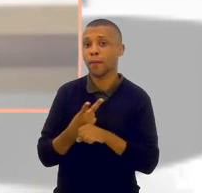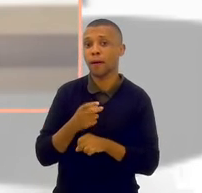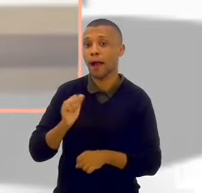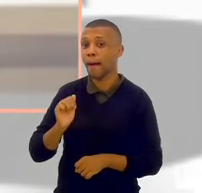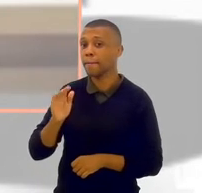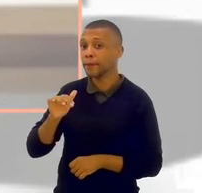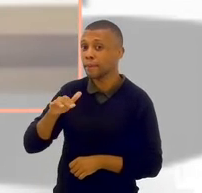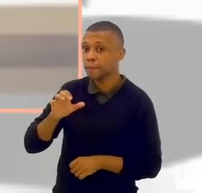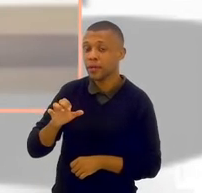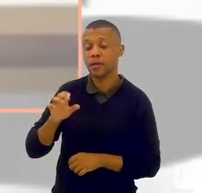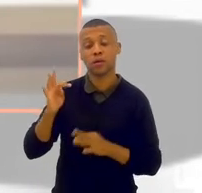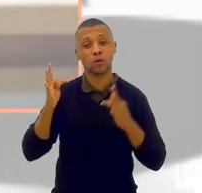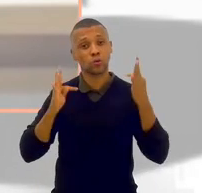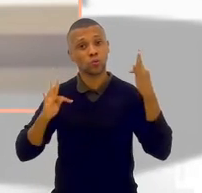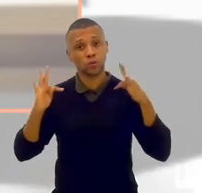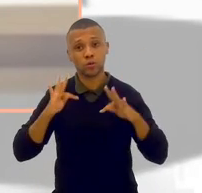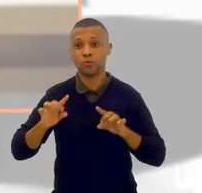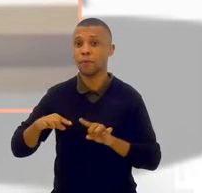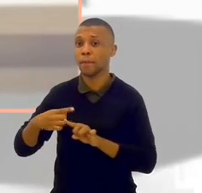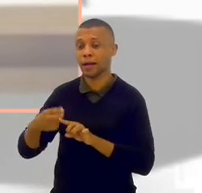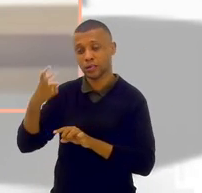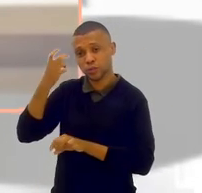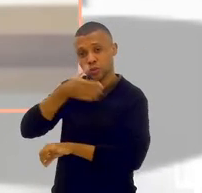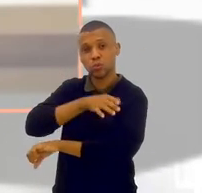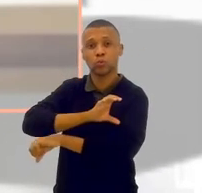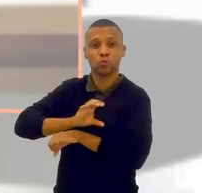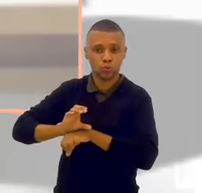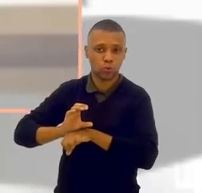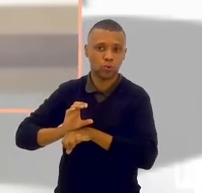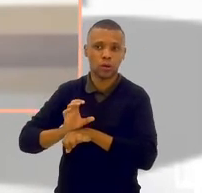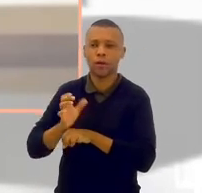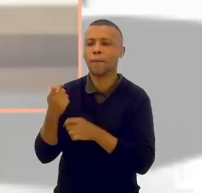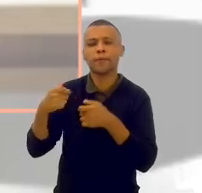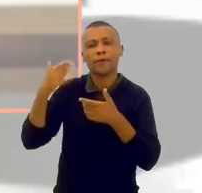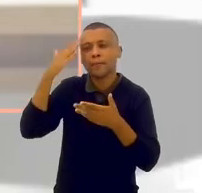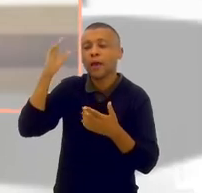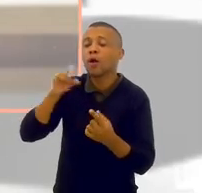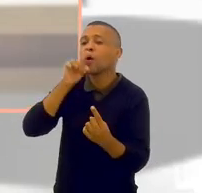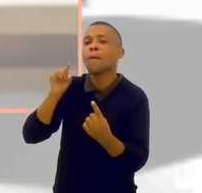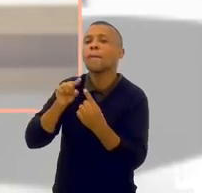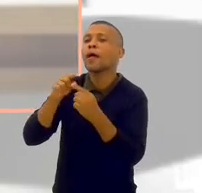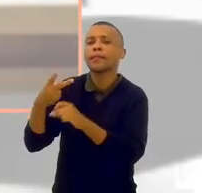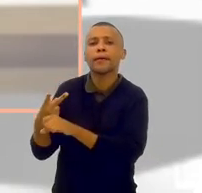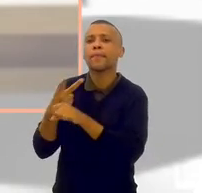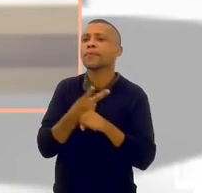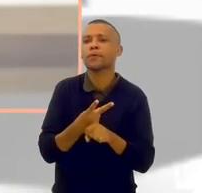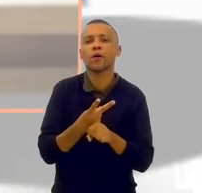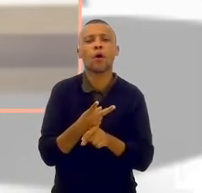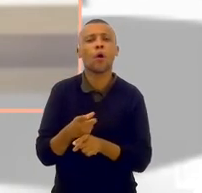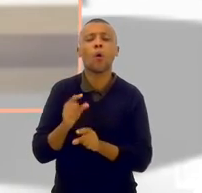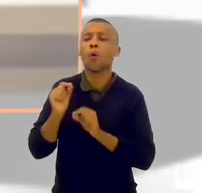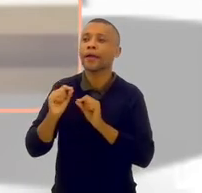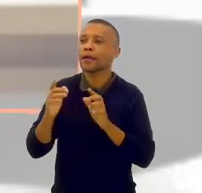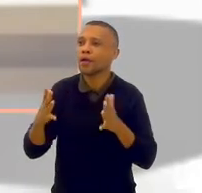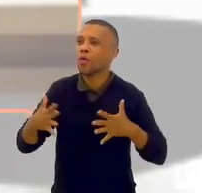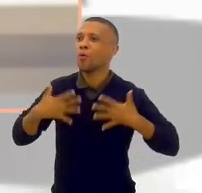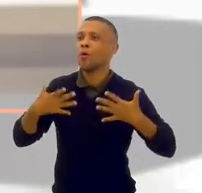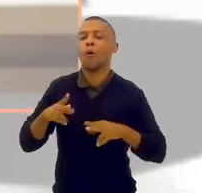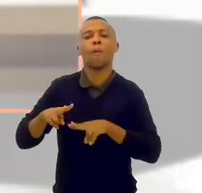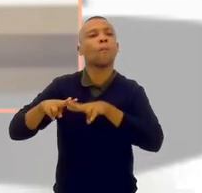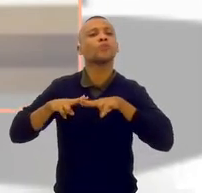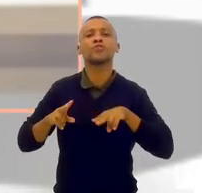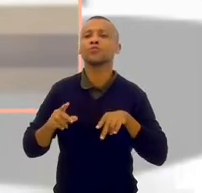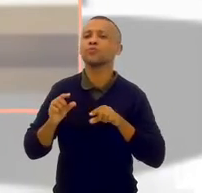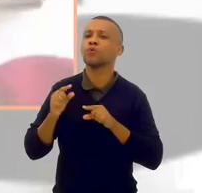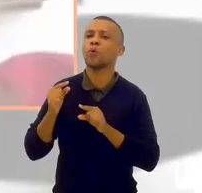Abime Turismo e Cultura, que também teve É. edições e quero saber qual a finalidade dessa premiação. Quer dizer, o que que te motivou